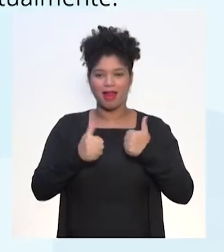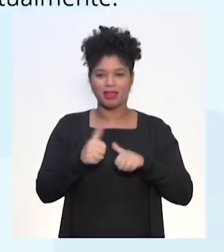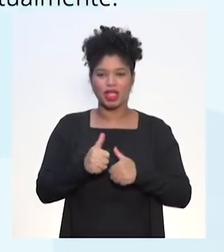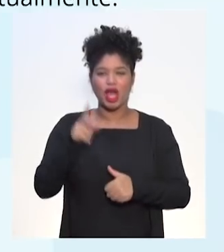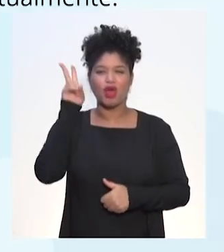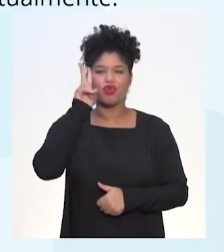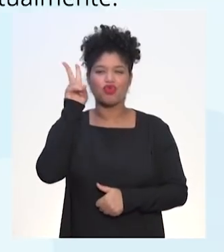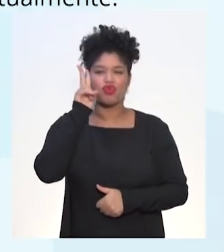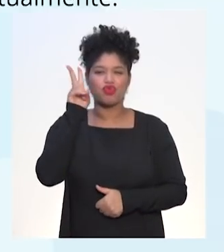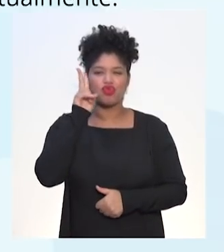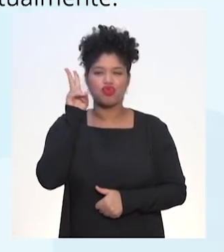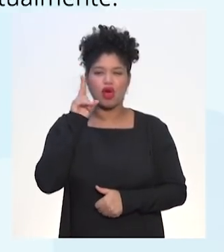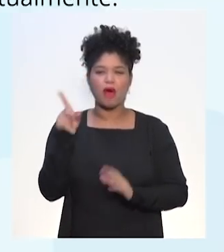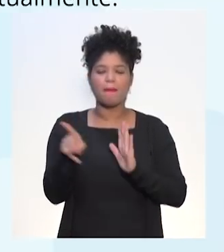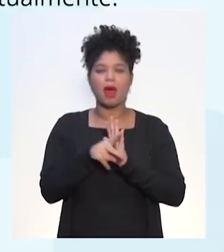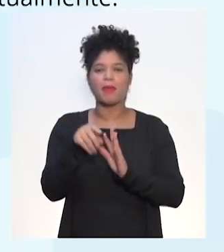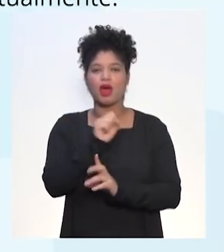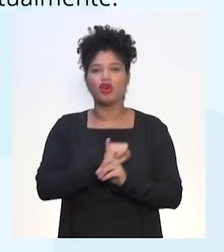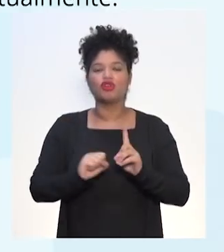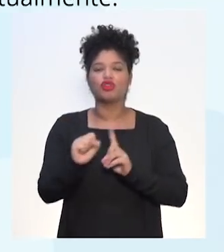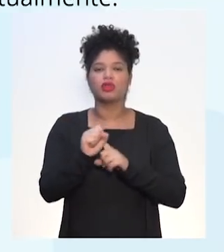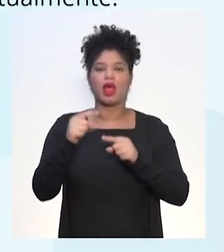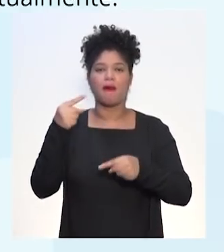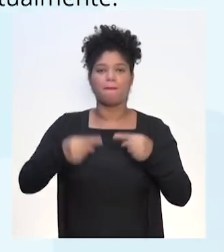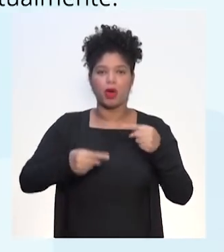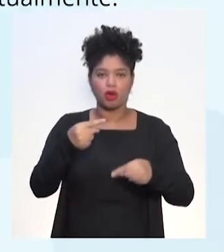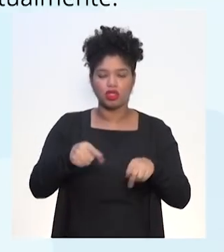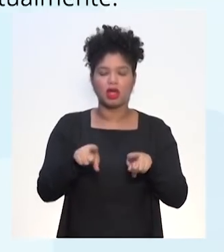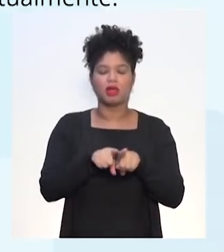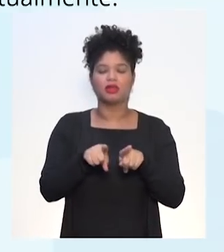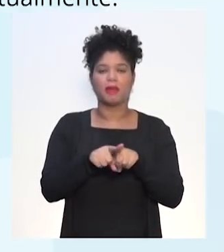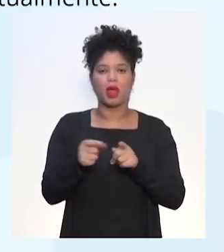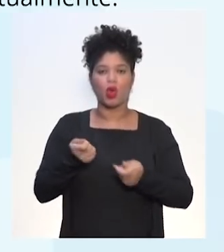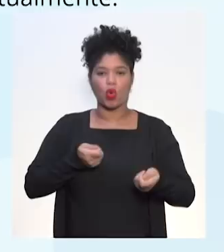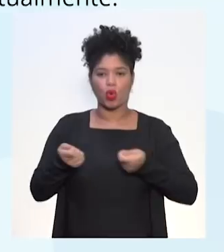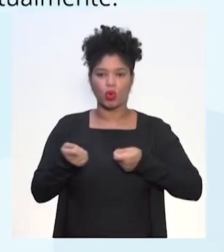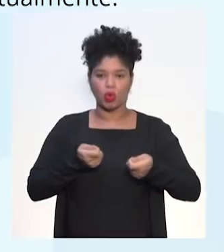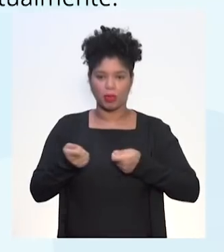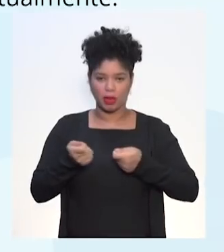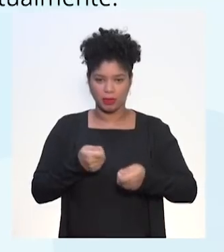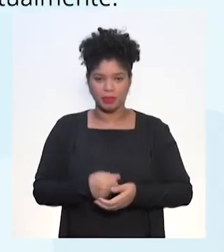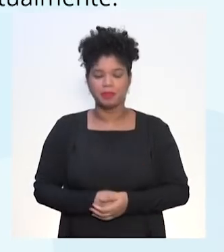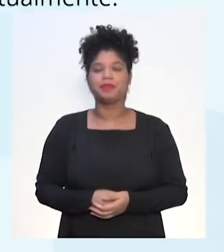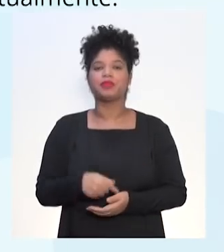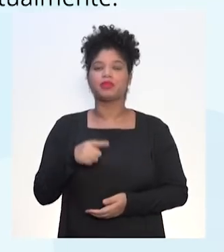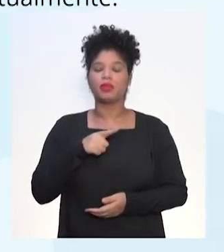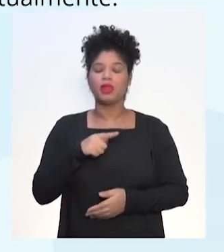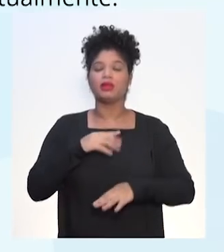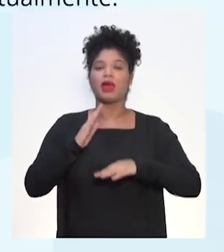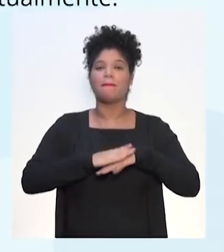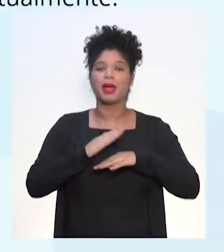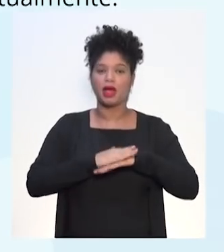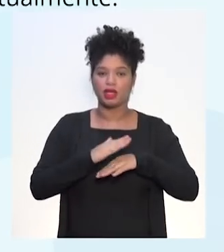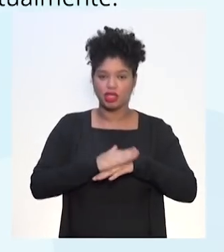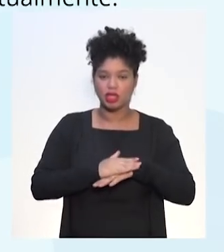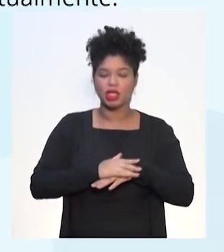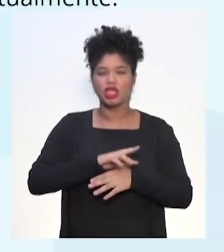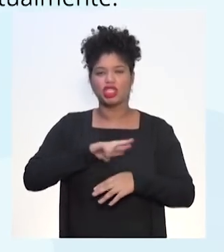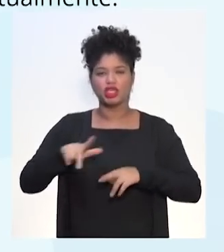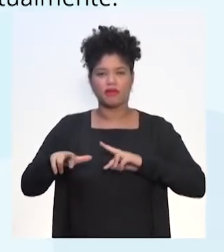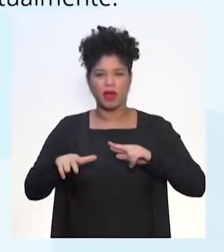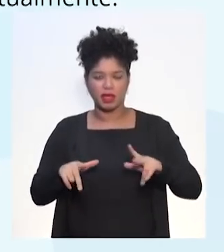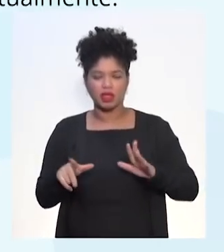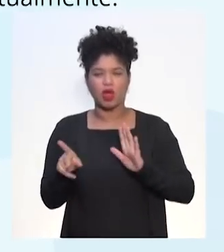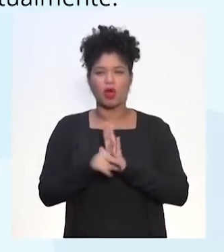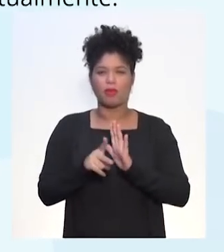das instituições sociais, políticas e econômicas, associando-as às práticas dos diferentes